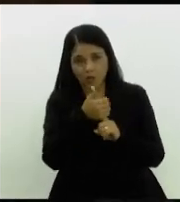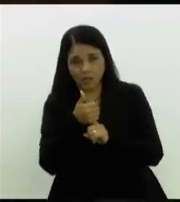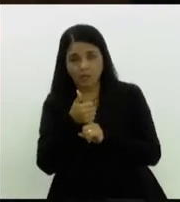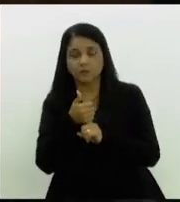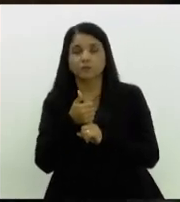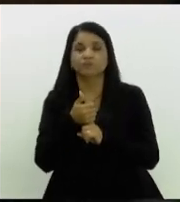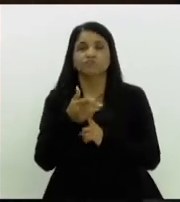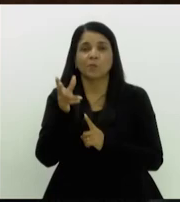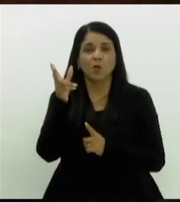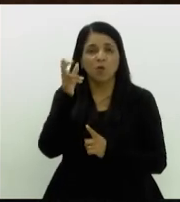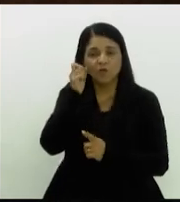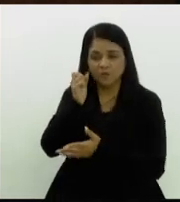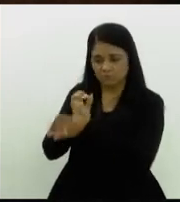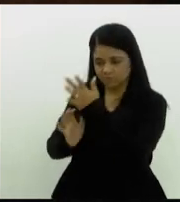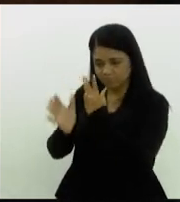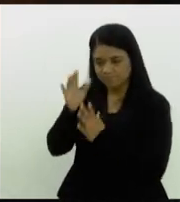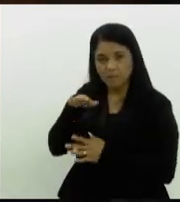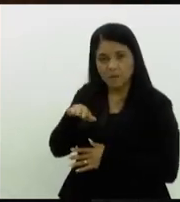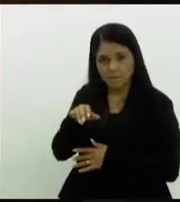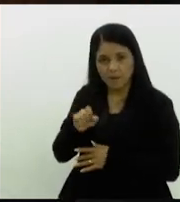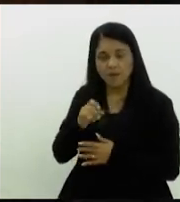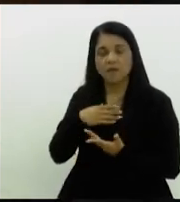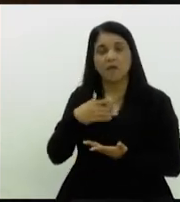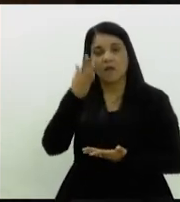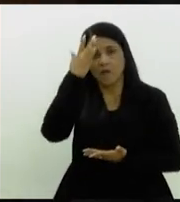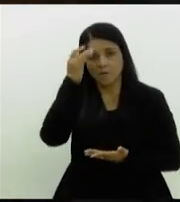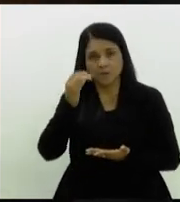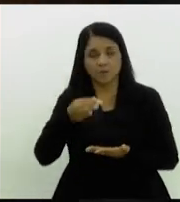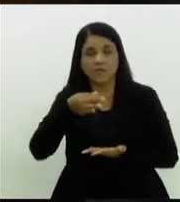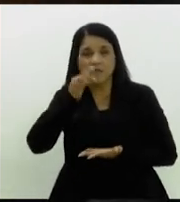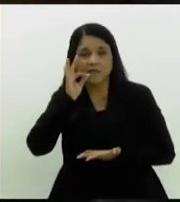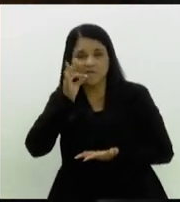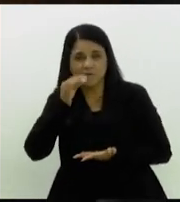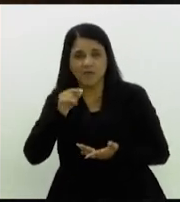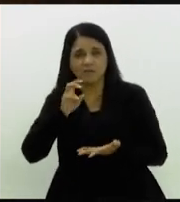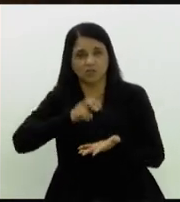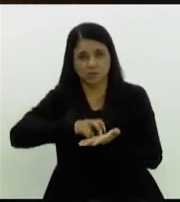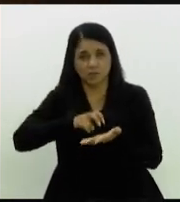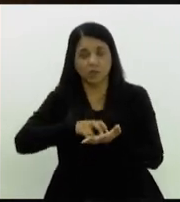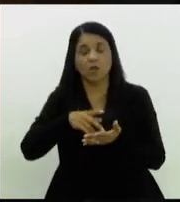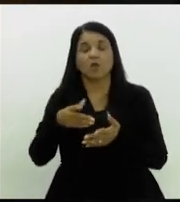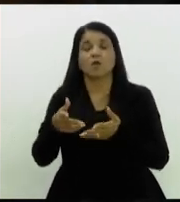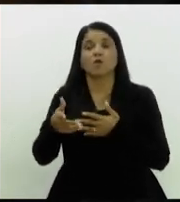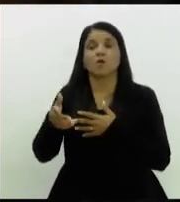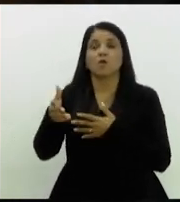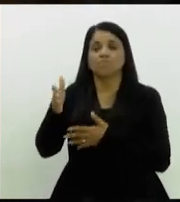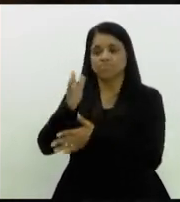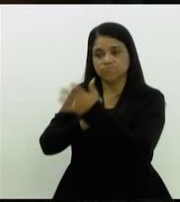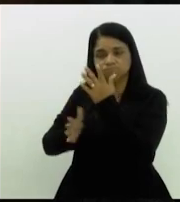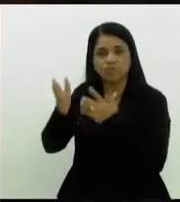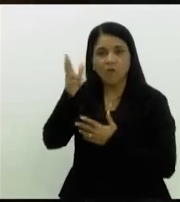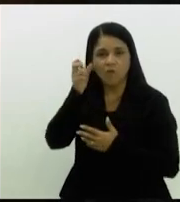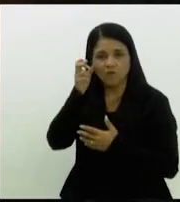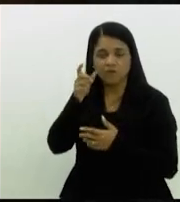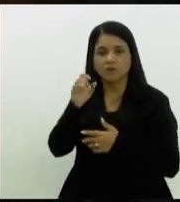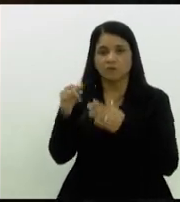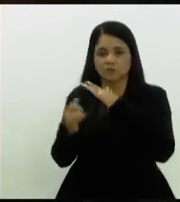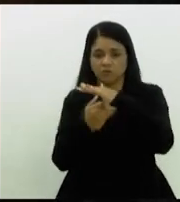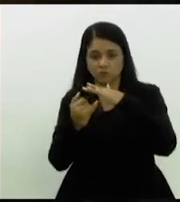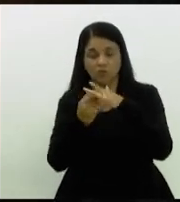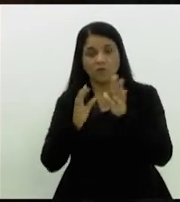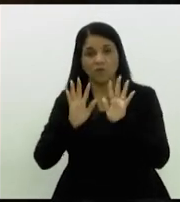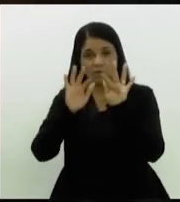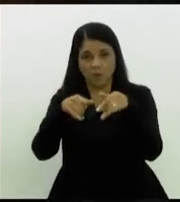nós vamos estar também para outro café no gabinete, ouvindo as instituições. E, final do mês, nós teremos uma audiência